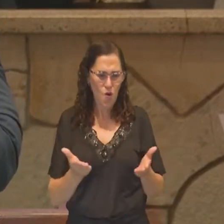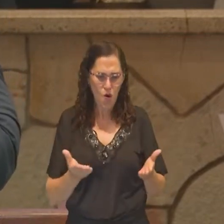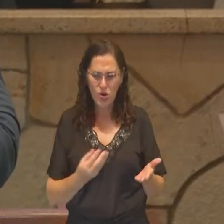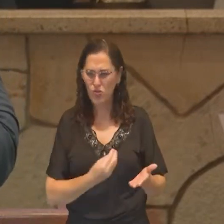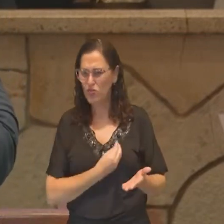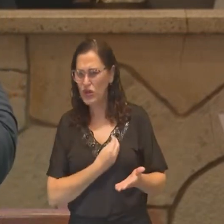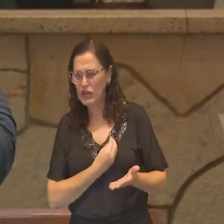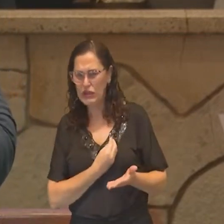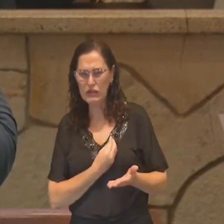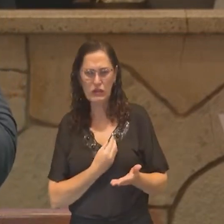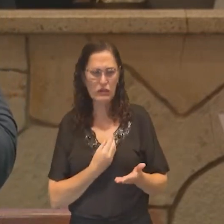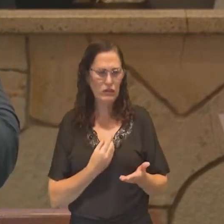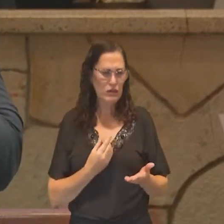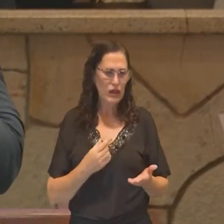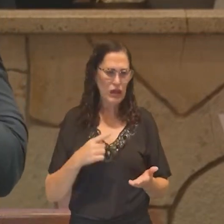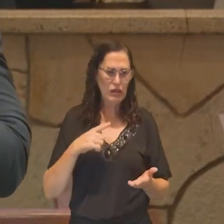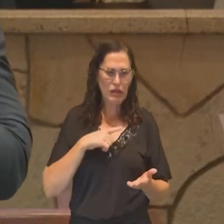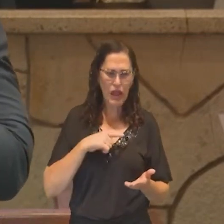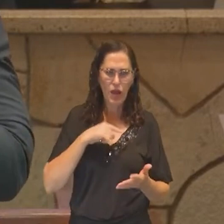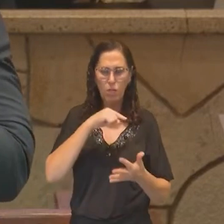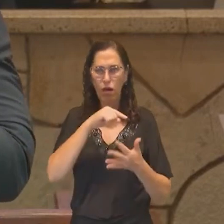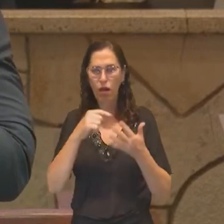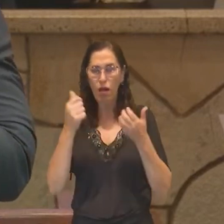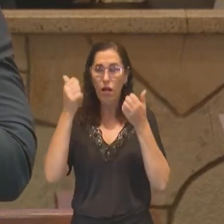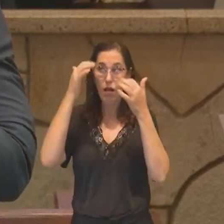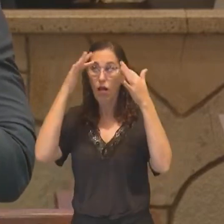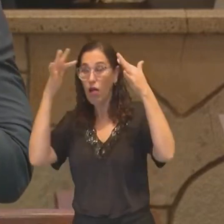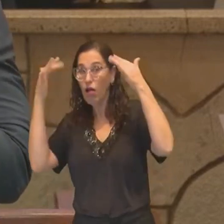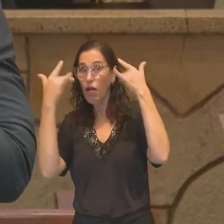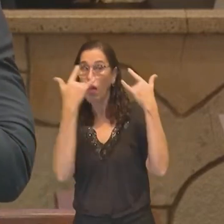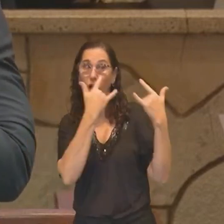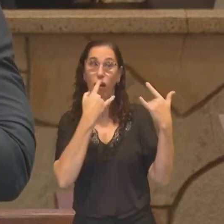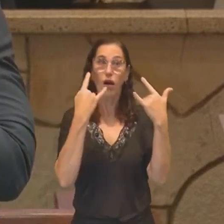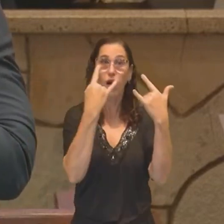vivemos, onde existem muitas distrações,